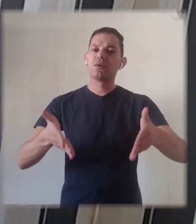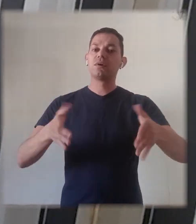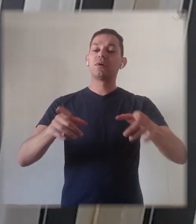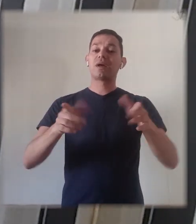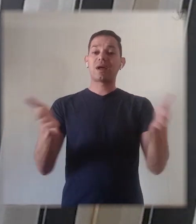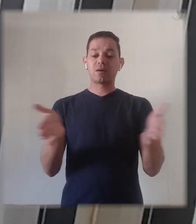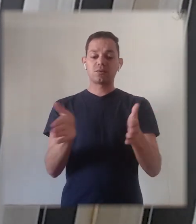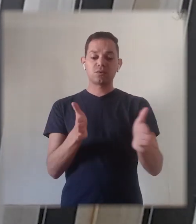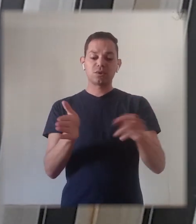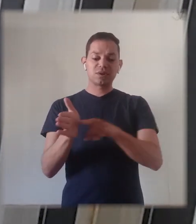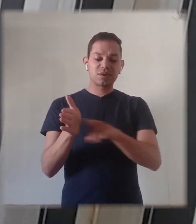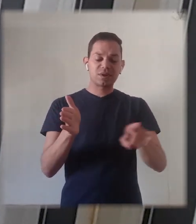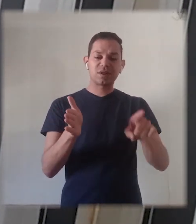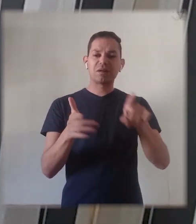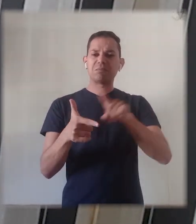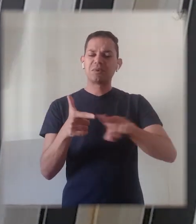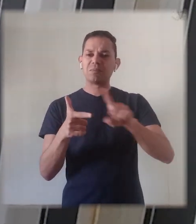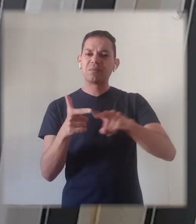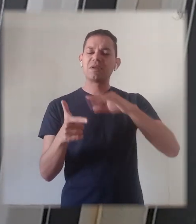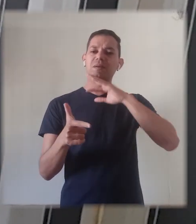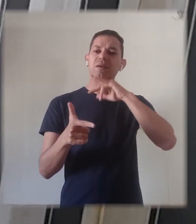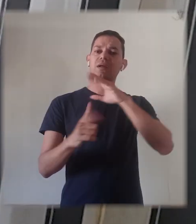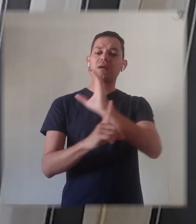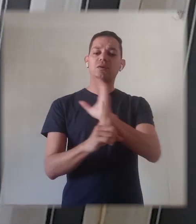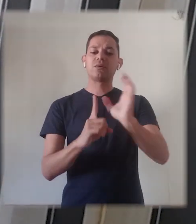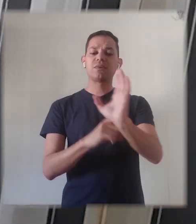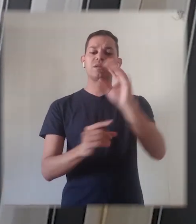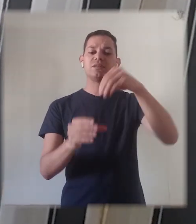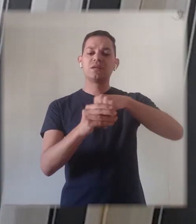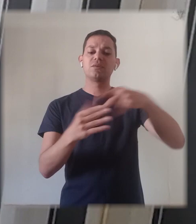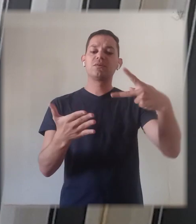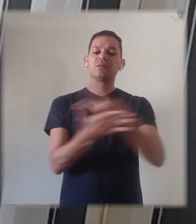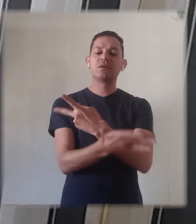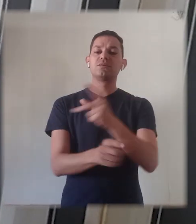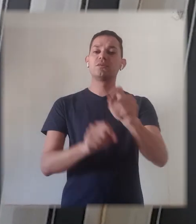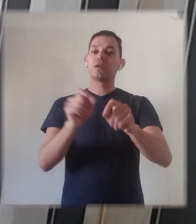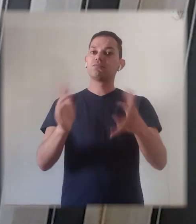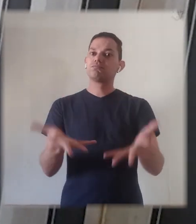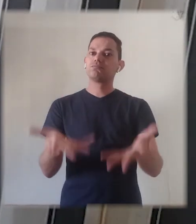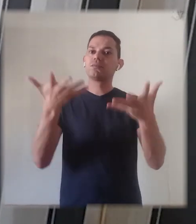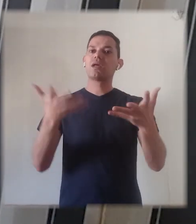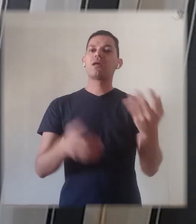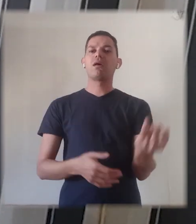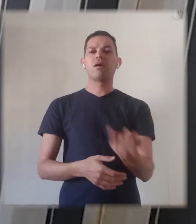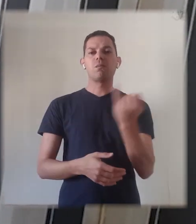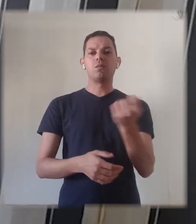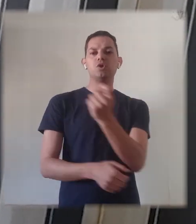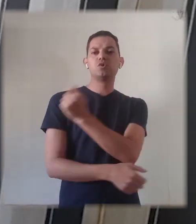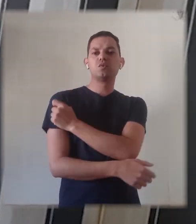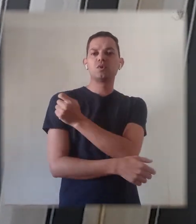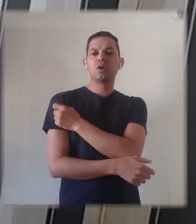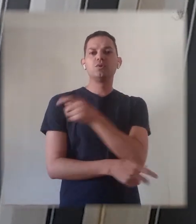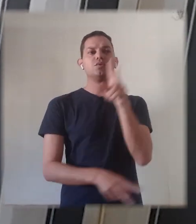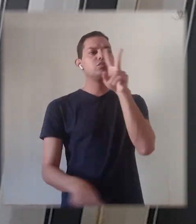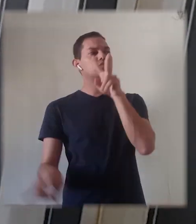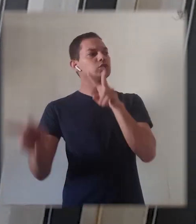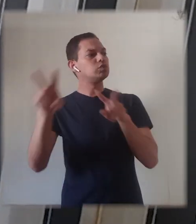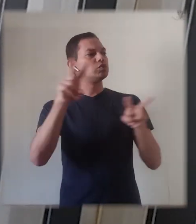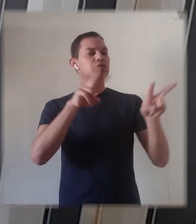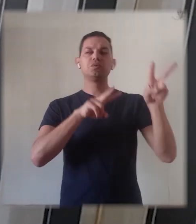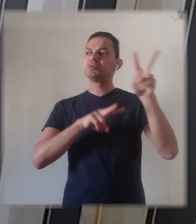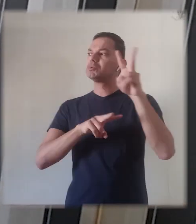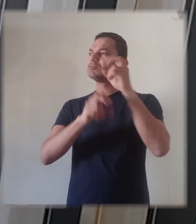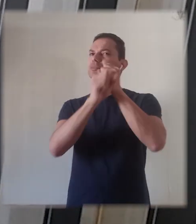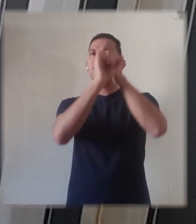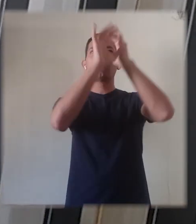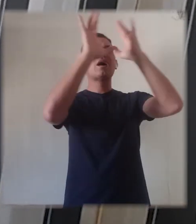na comunidade. Em tempos de crise, é observado que as comunidades elas se fortalecem e é muito importante que o aluno consiga perceber